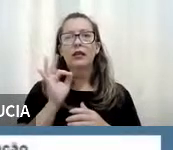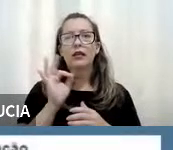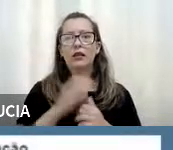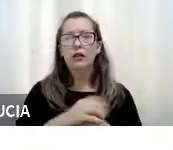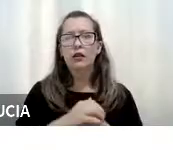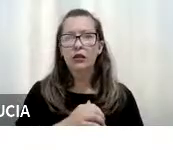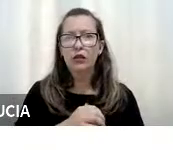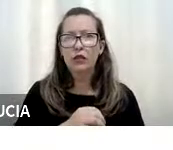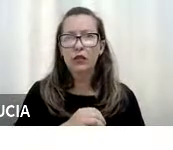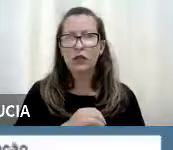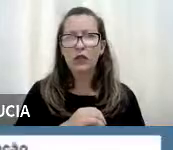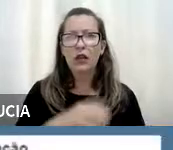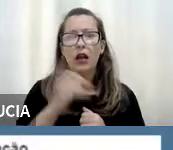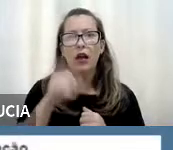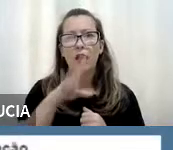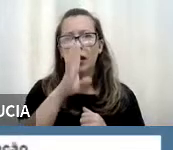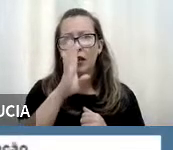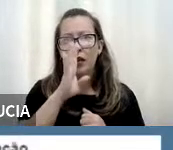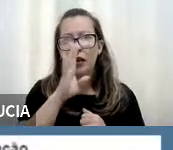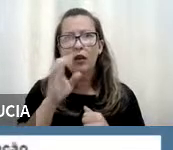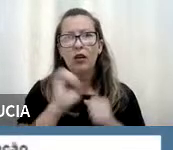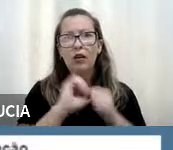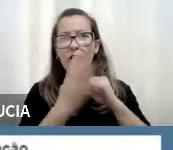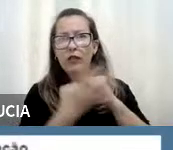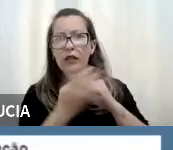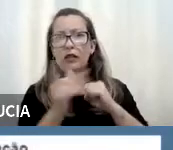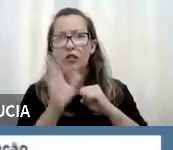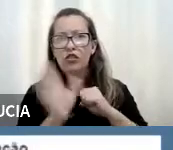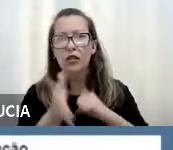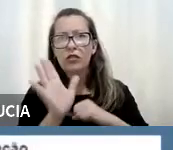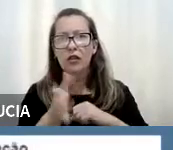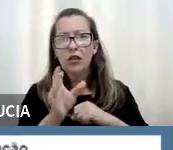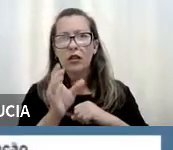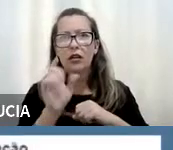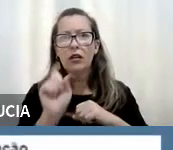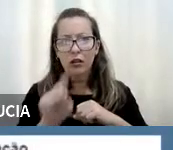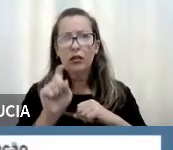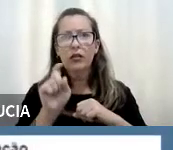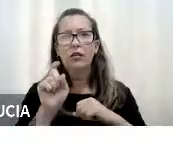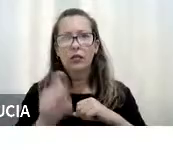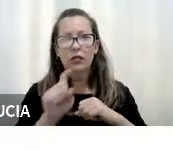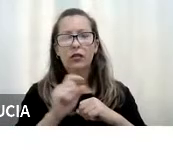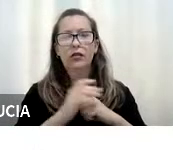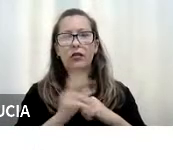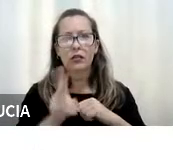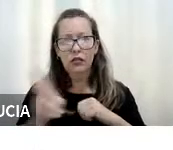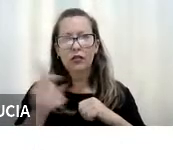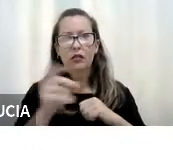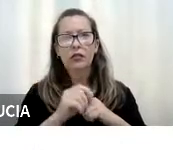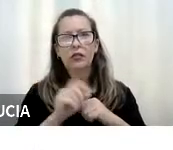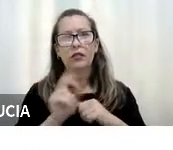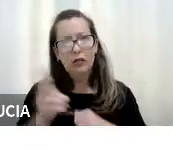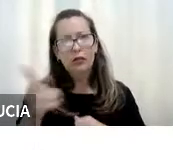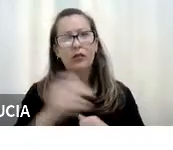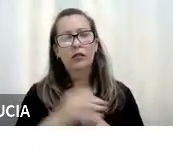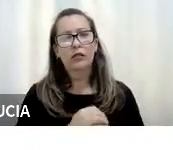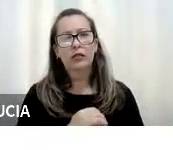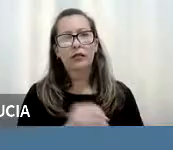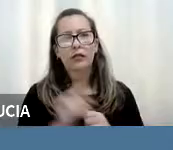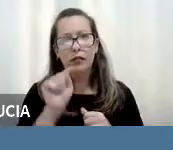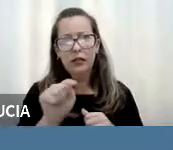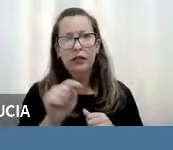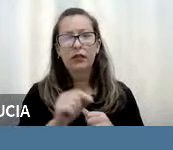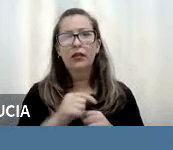observatório COVID. Esse foi também. Isso, pode seguir. Pode seguir. Isso, eu